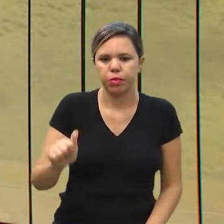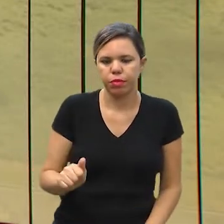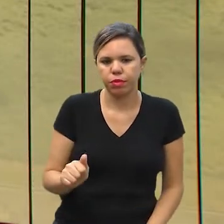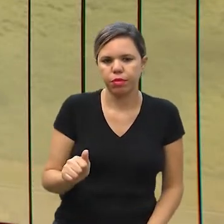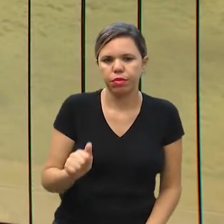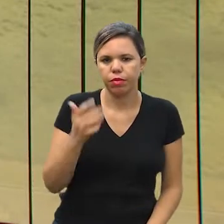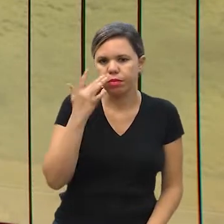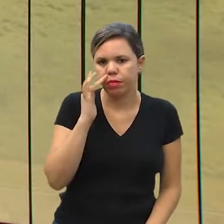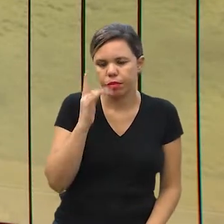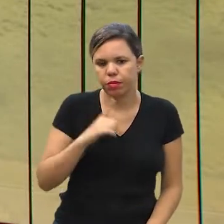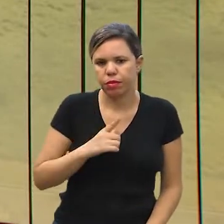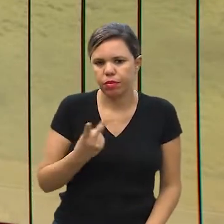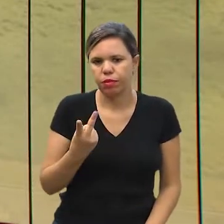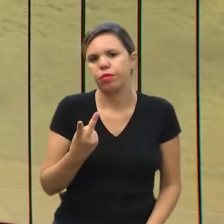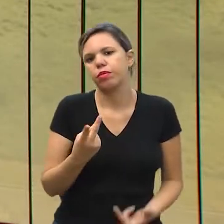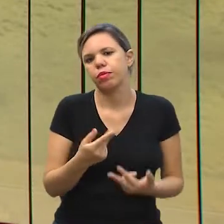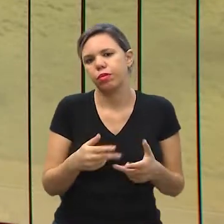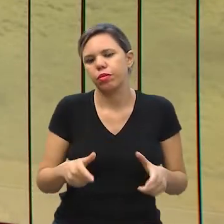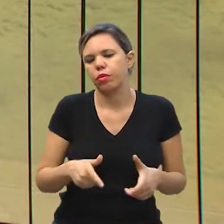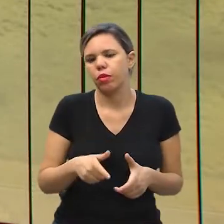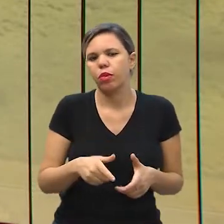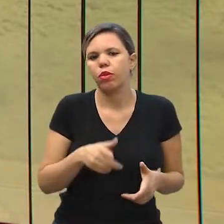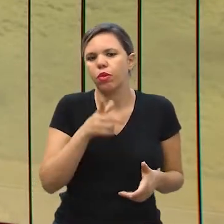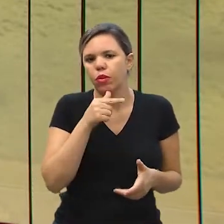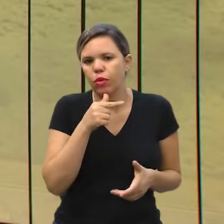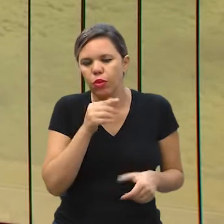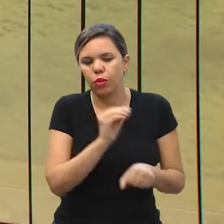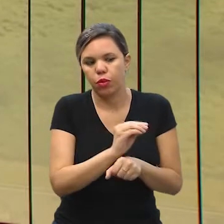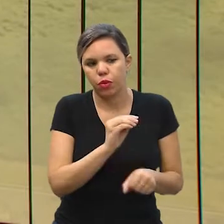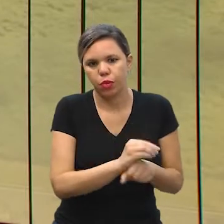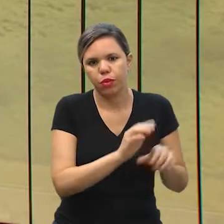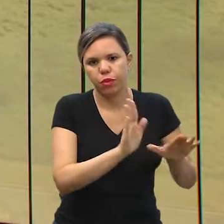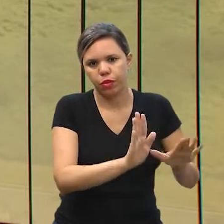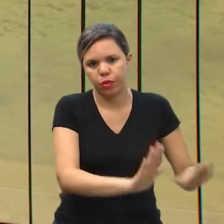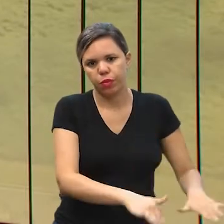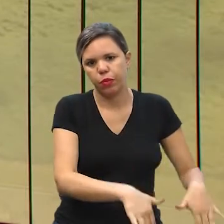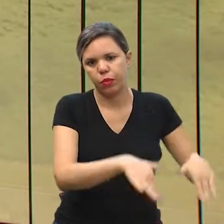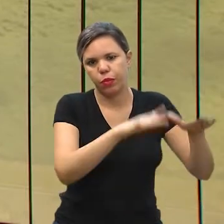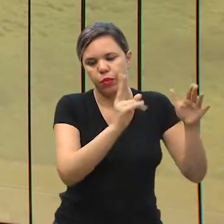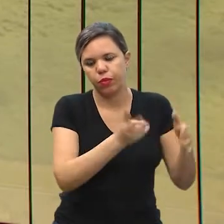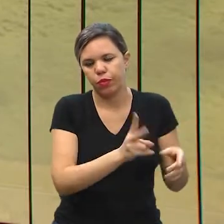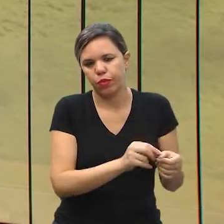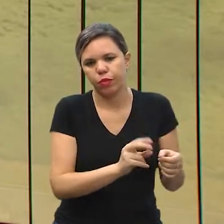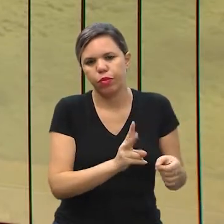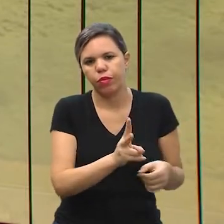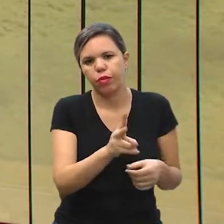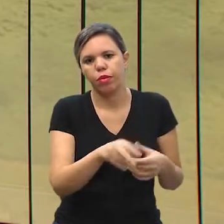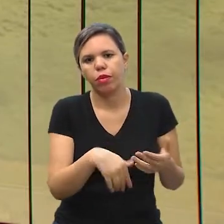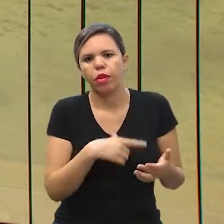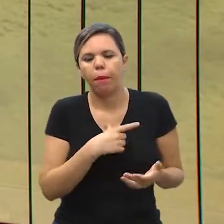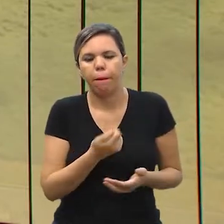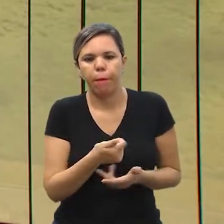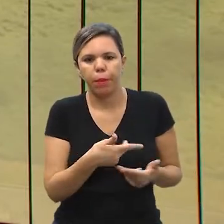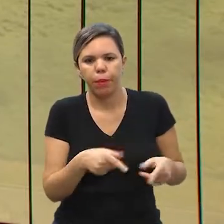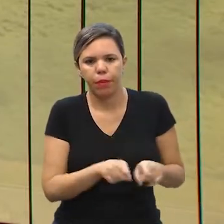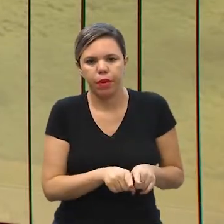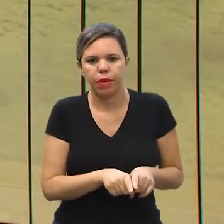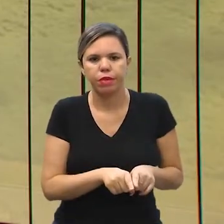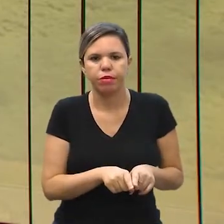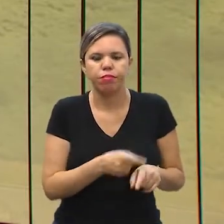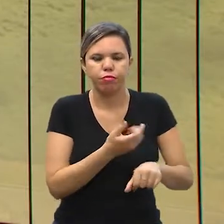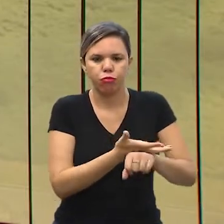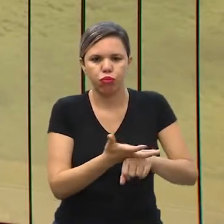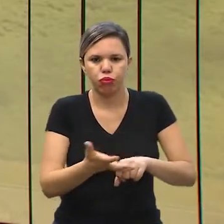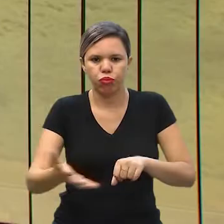quero um lugar onde tem duas nascentes isso foi preservado e ainda há resquícios ali